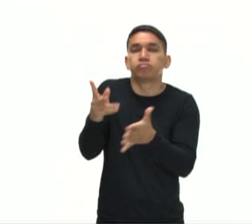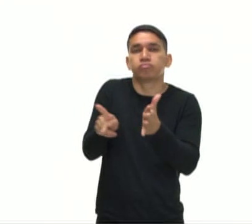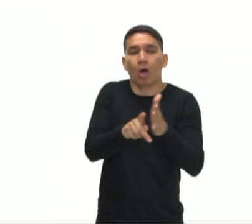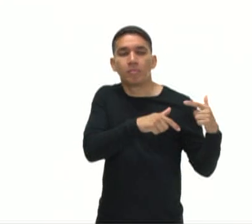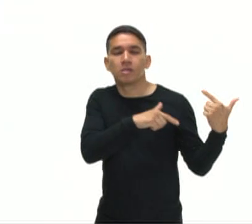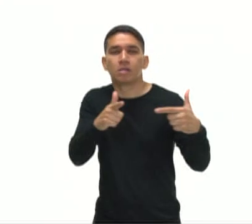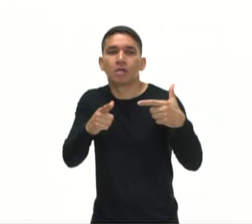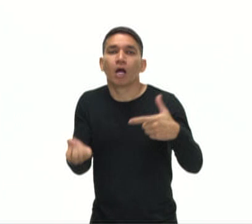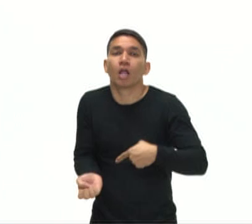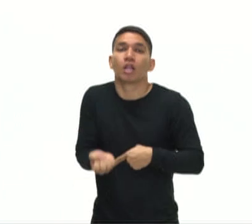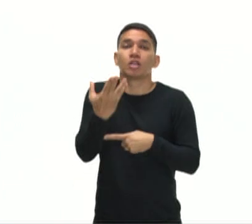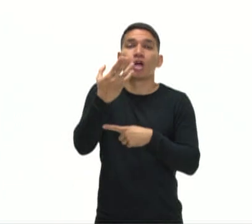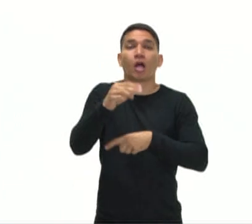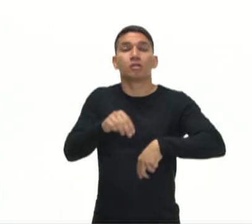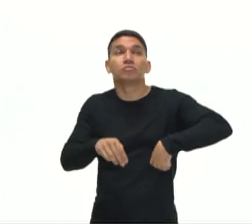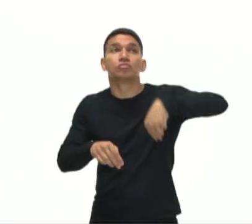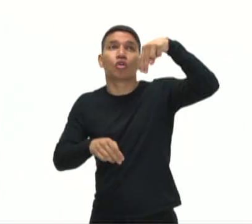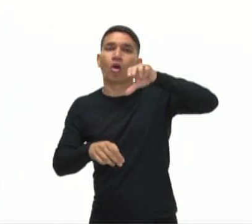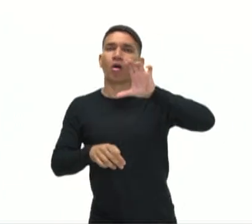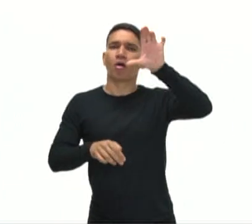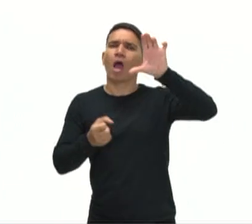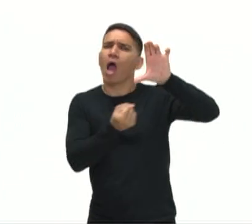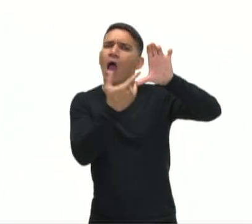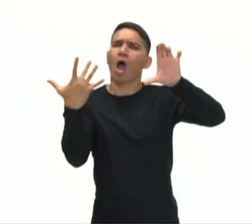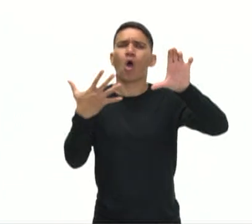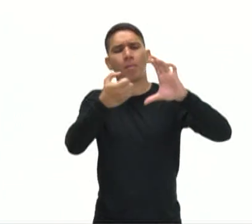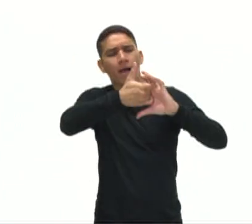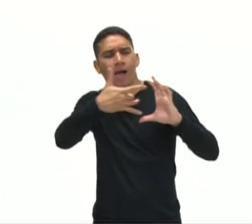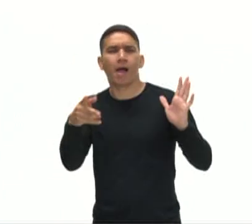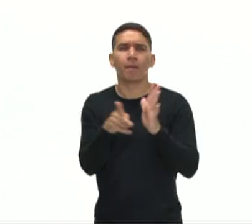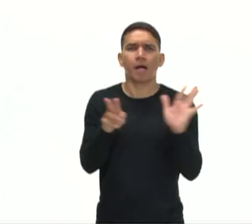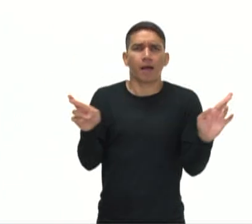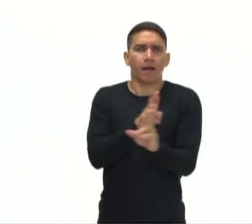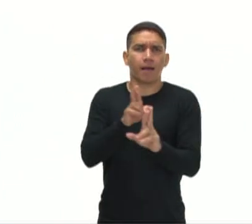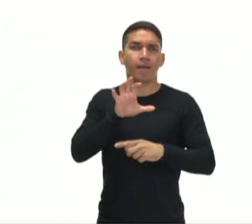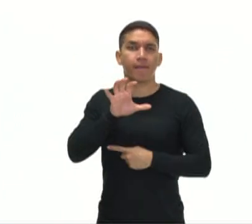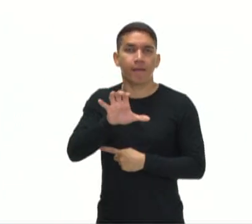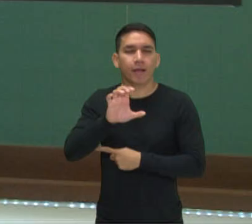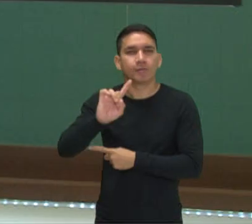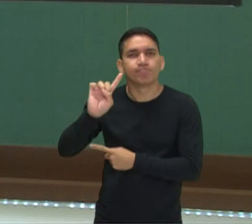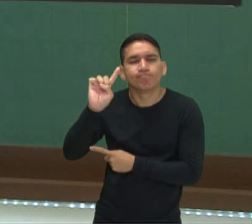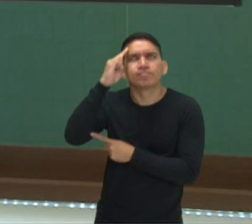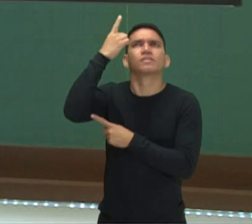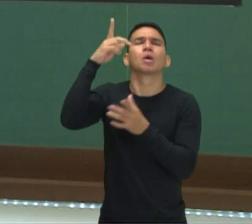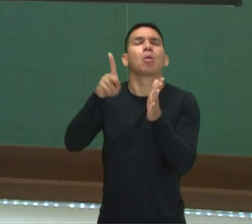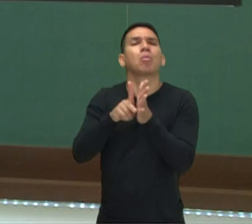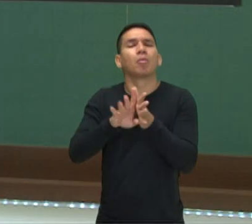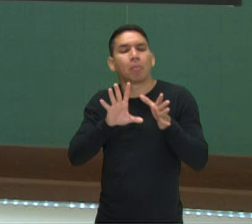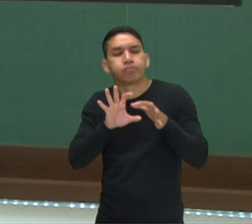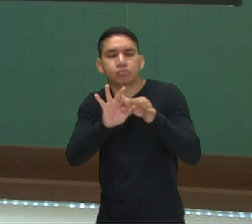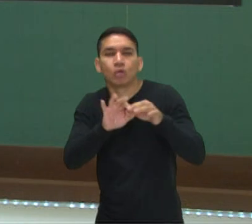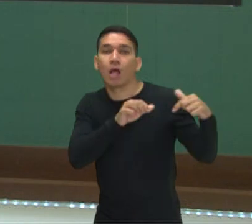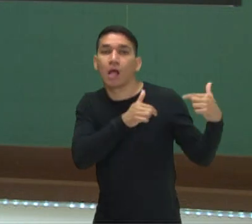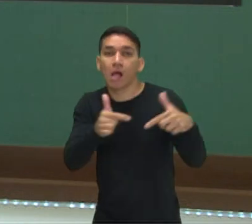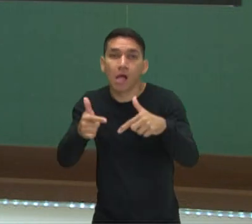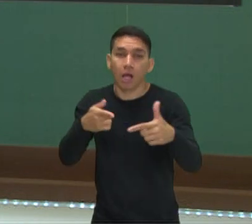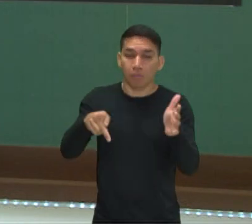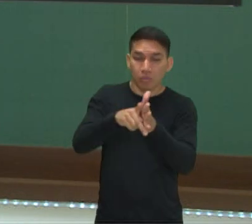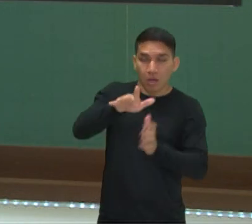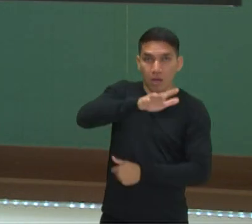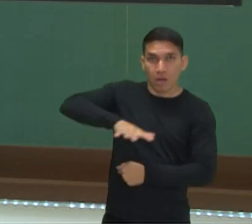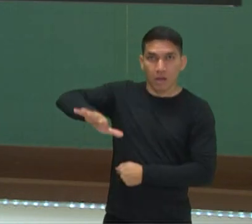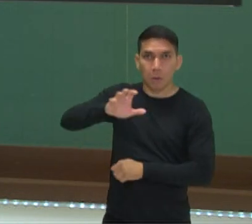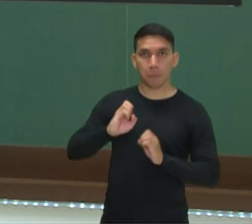ali da região norte, algumas características relacionadas a essa ideia ali das atividades econômicas da